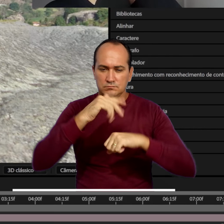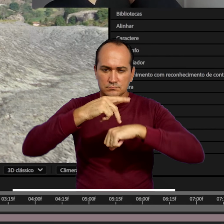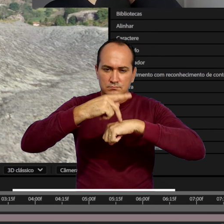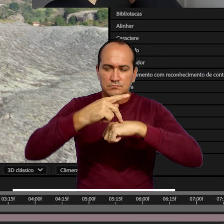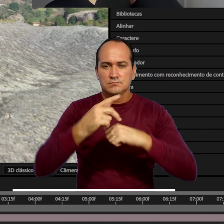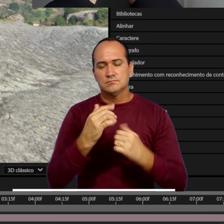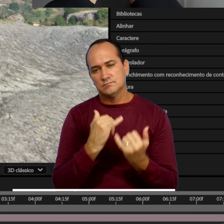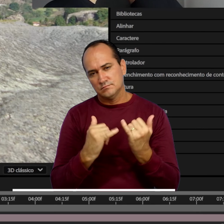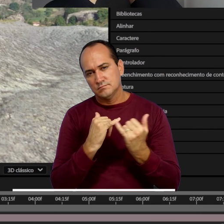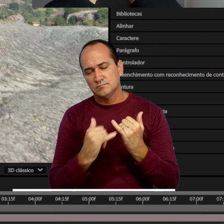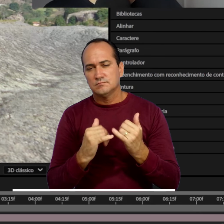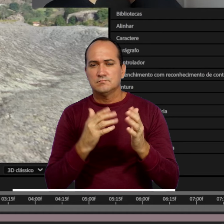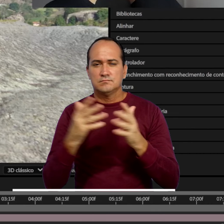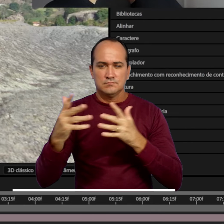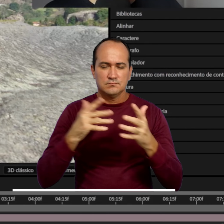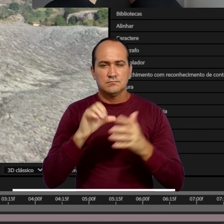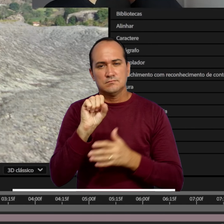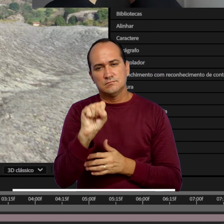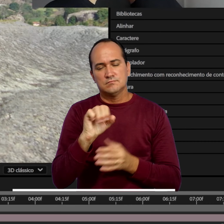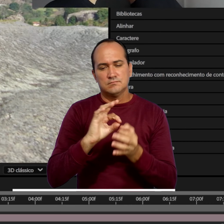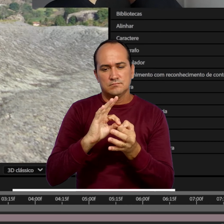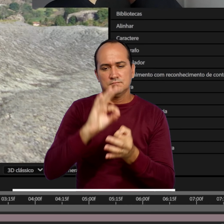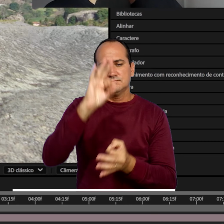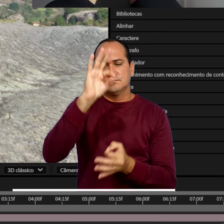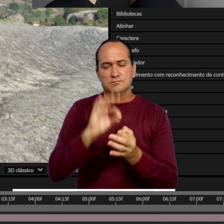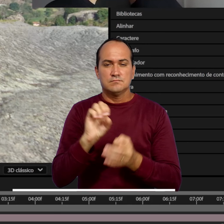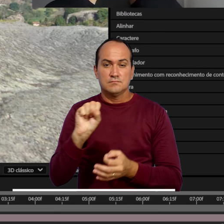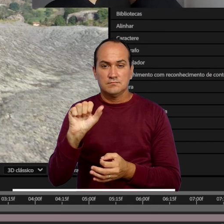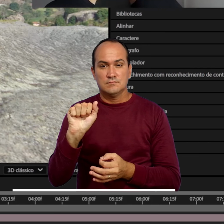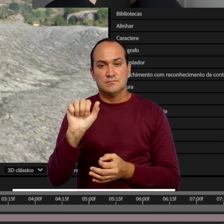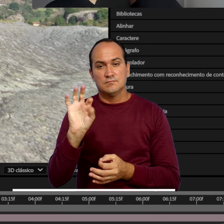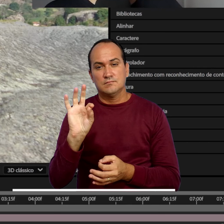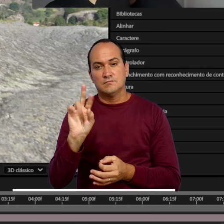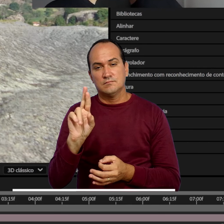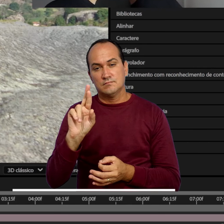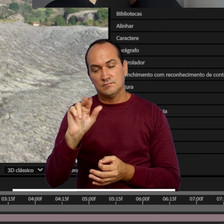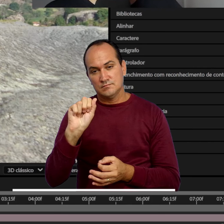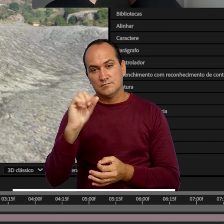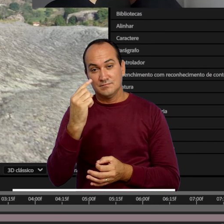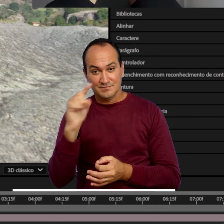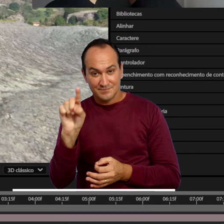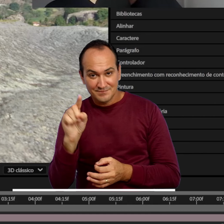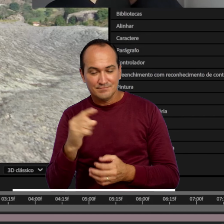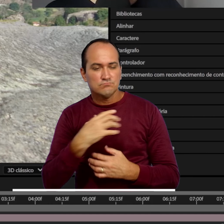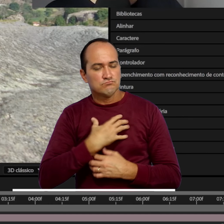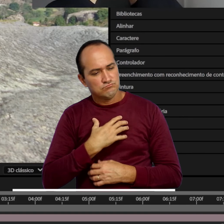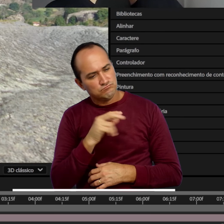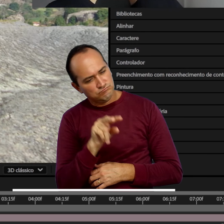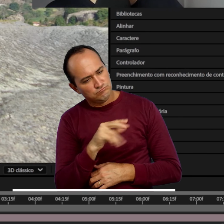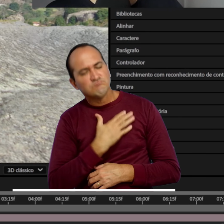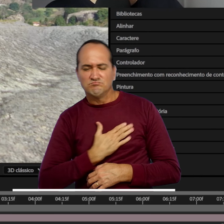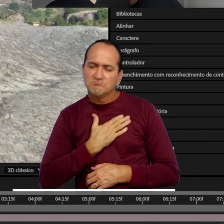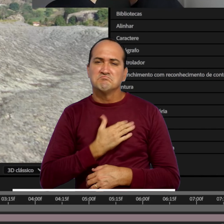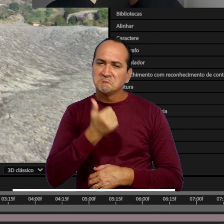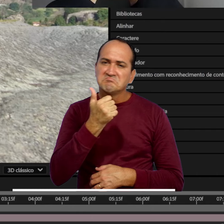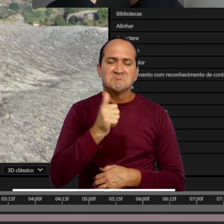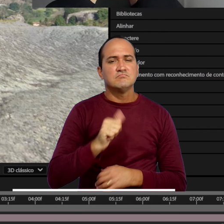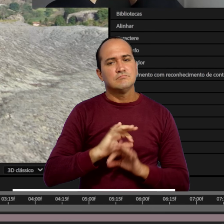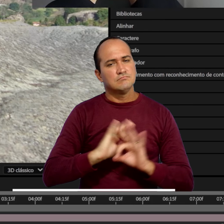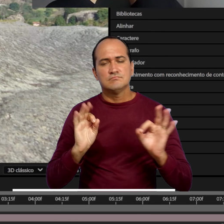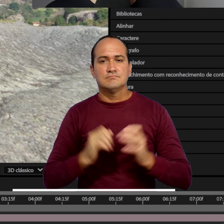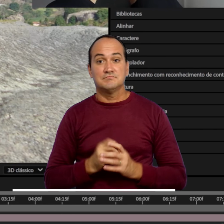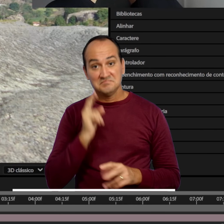da própria rocha. Só diminuir um pouquinho a saturação, tá? Mas não vai ser tipo um tratamento de cor, só para ajustar. Pronto, agora eu estou mais satisfeito aqui com o